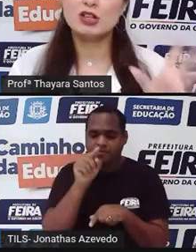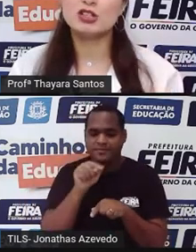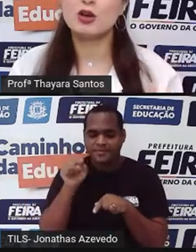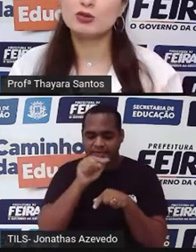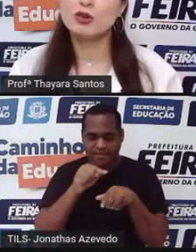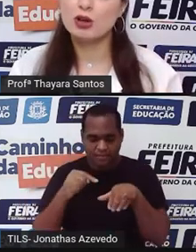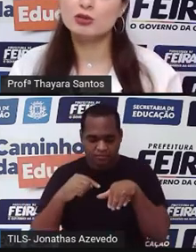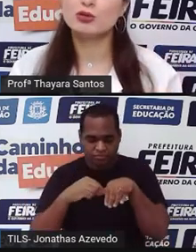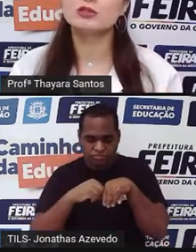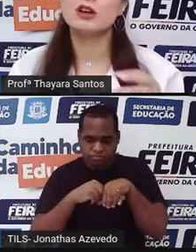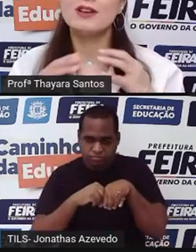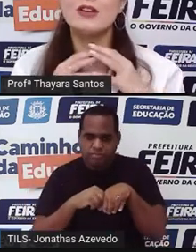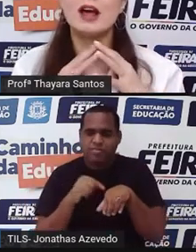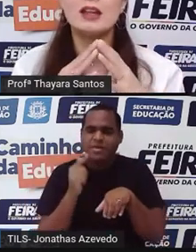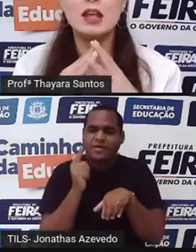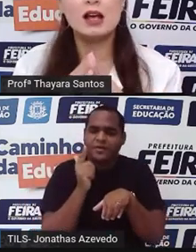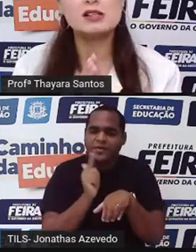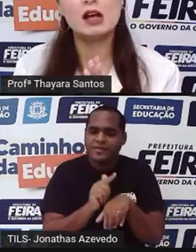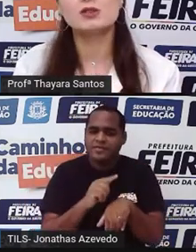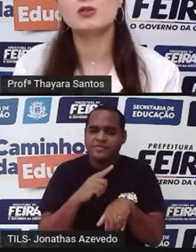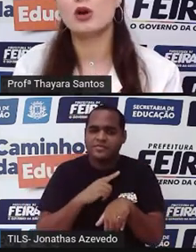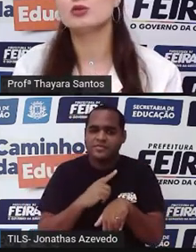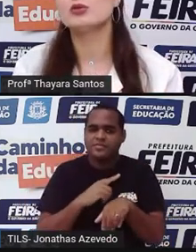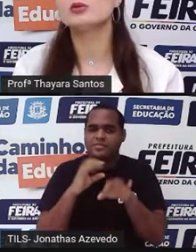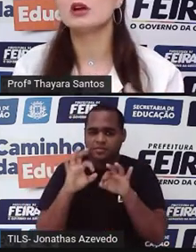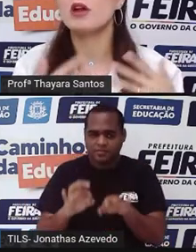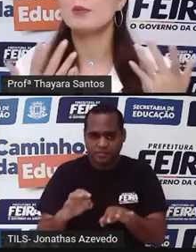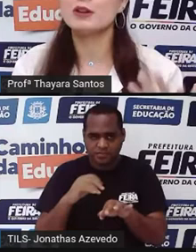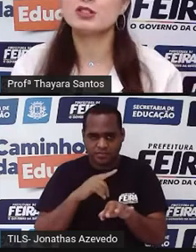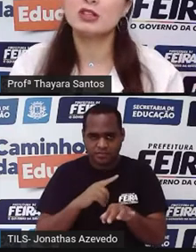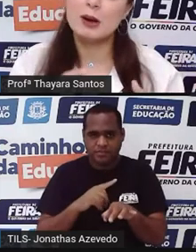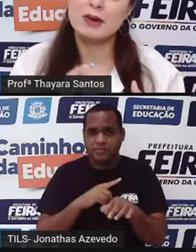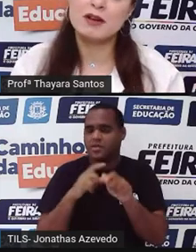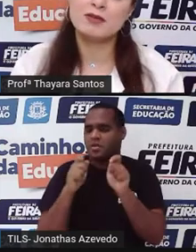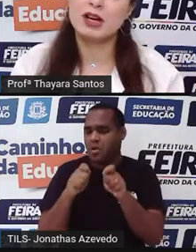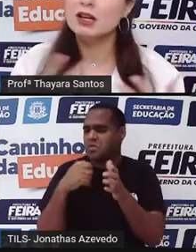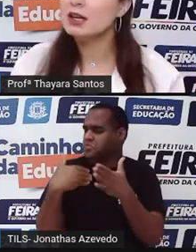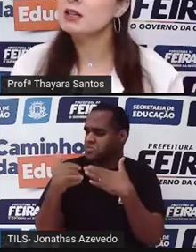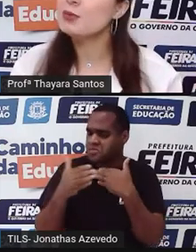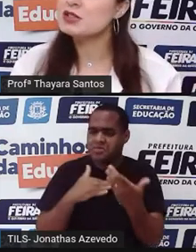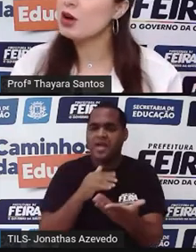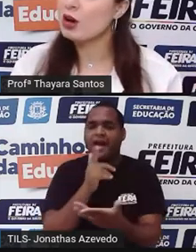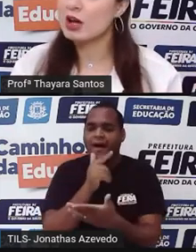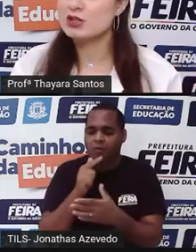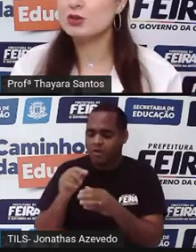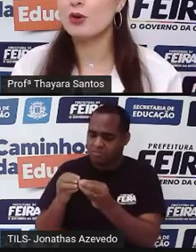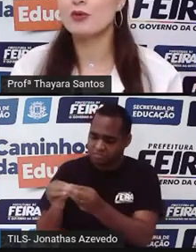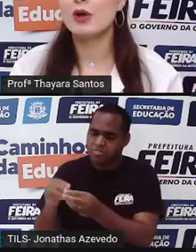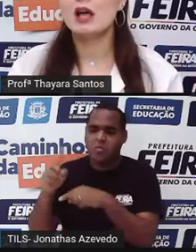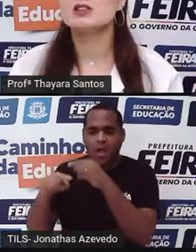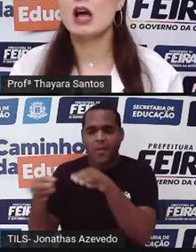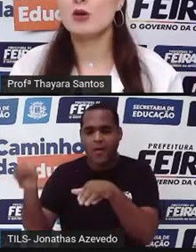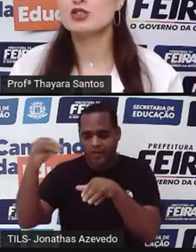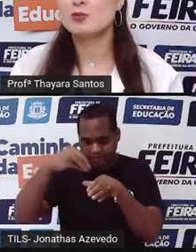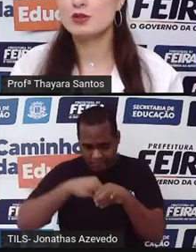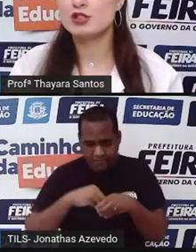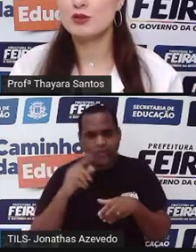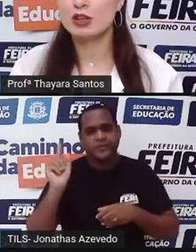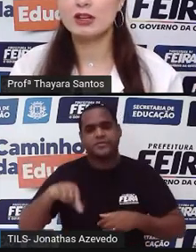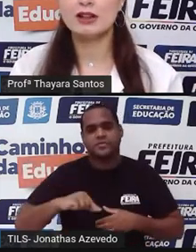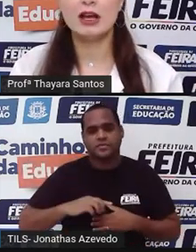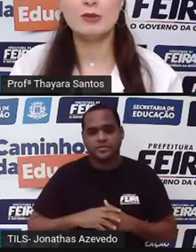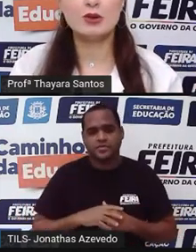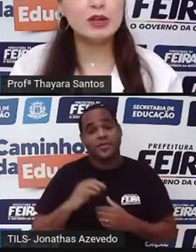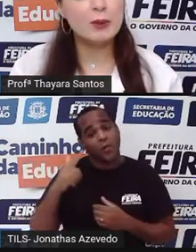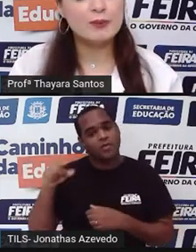até sentir que chegou no colo do útero ele fica lindo encaixado no colo do útero ela pode tirar para lavar depois coloca de novo já o